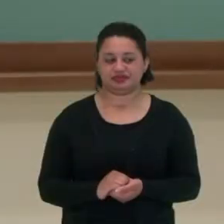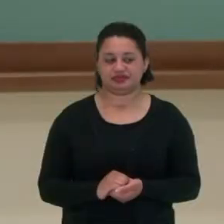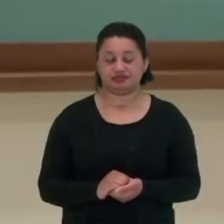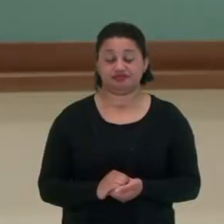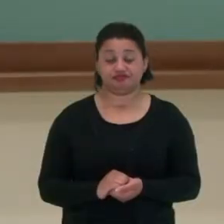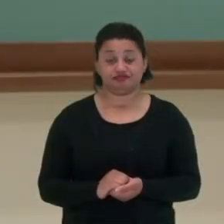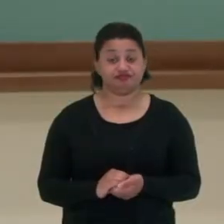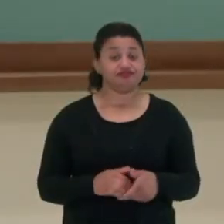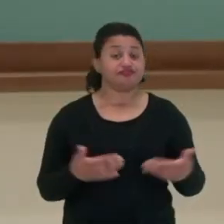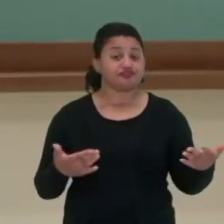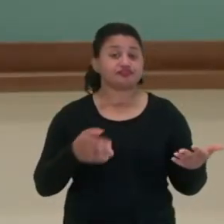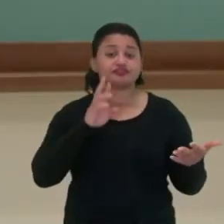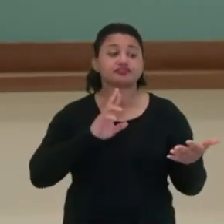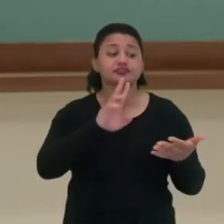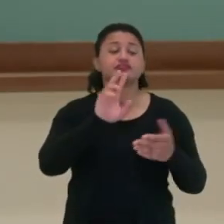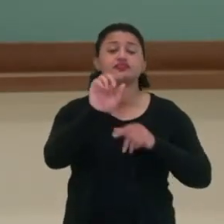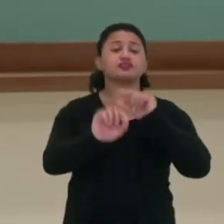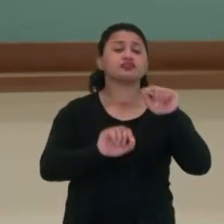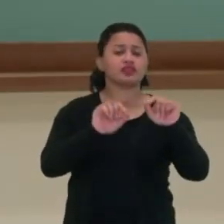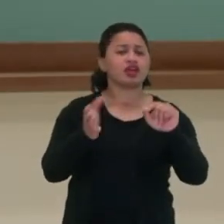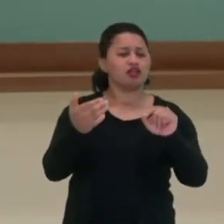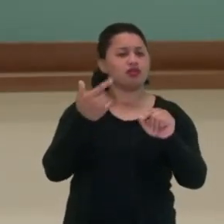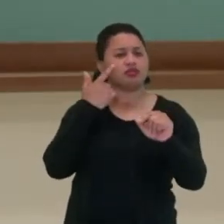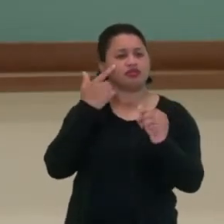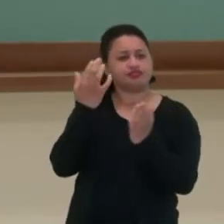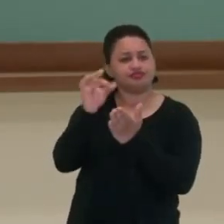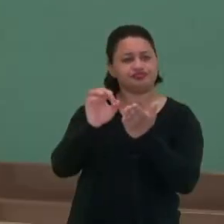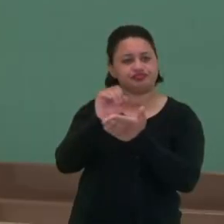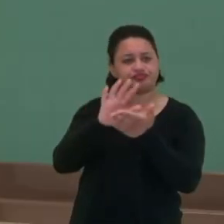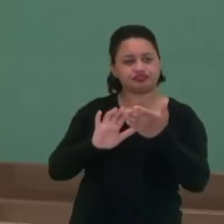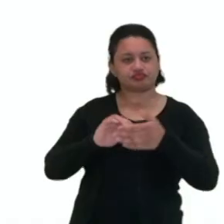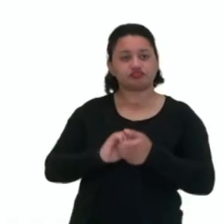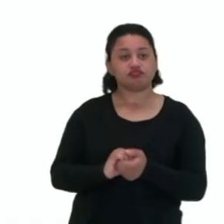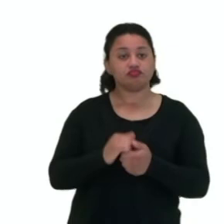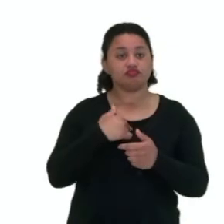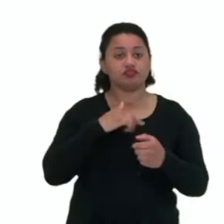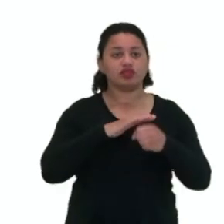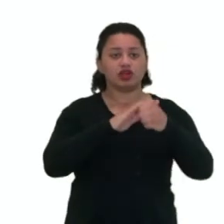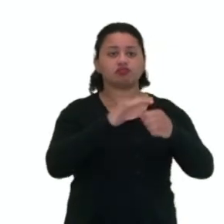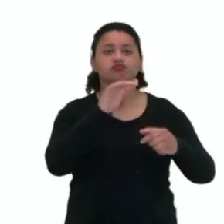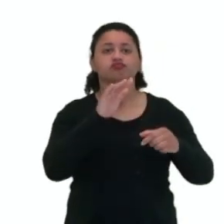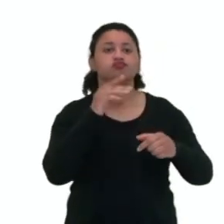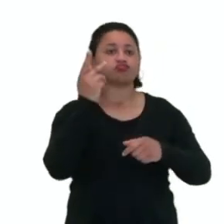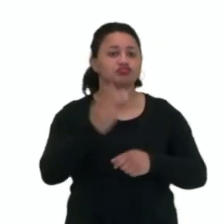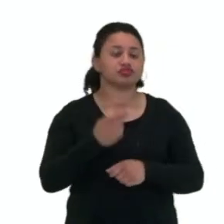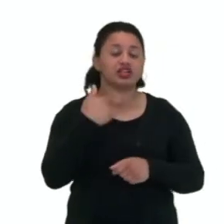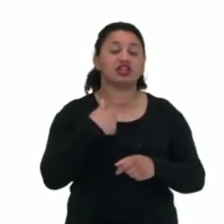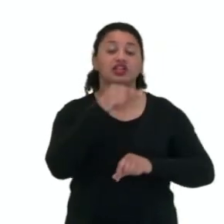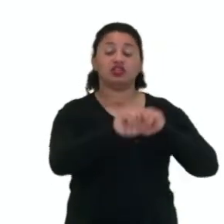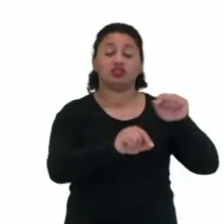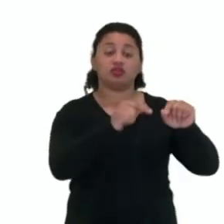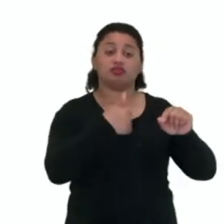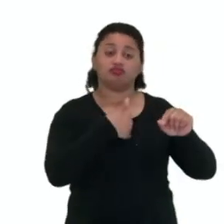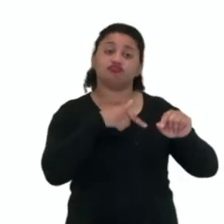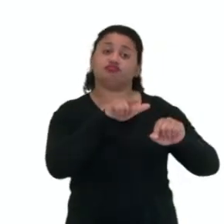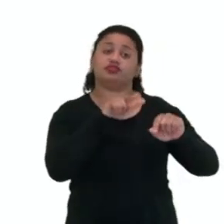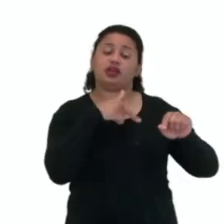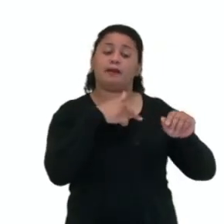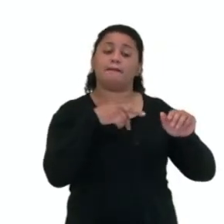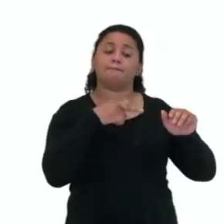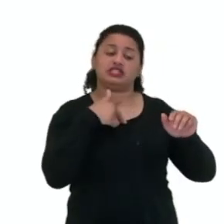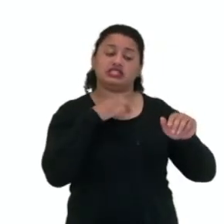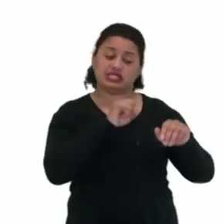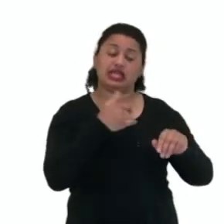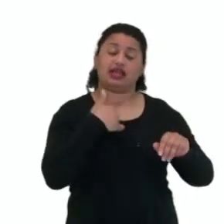Muito bem, o que você colocou na resposta? Confere aqui na tela. Ó. Repressão política que empregava censura e recorreria a